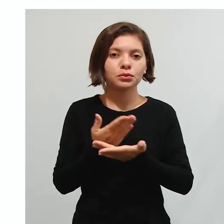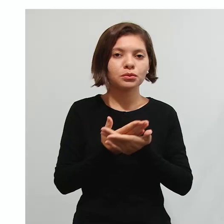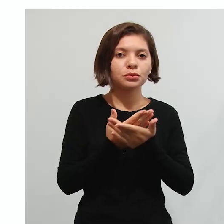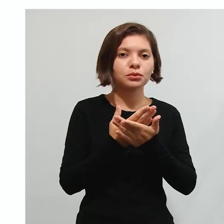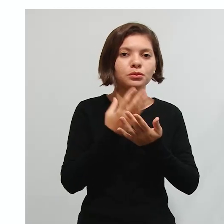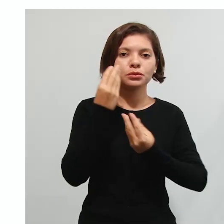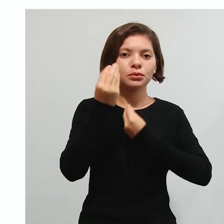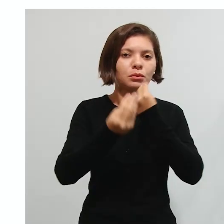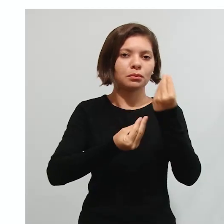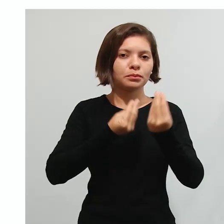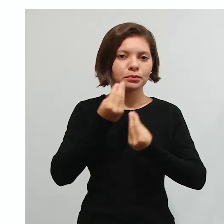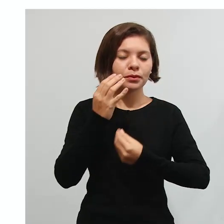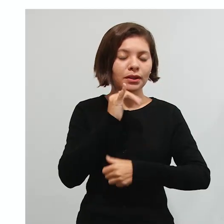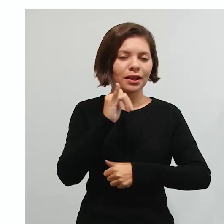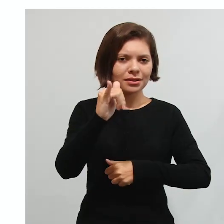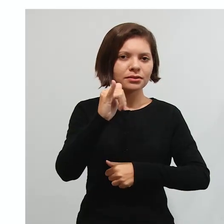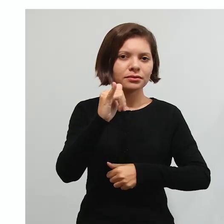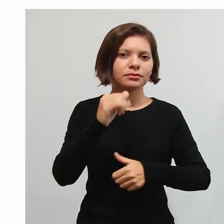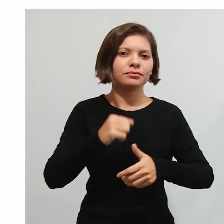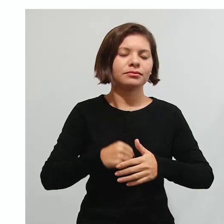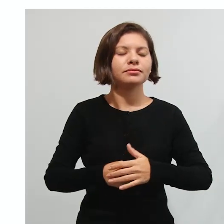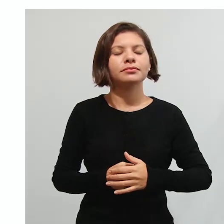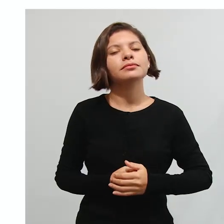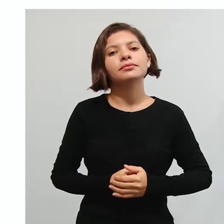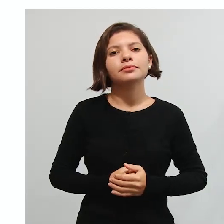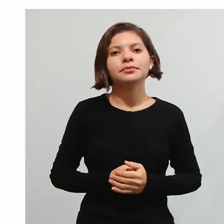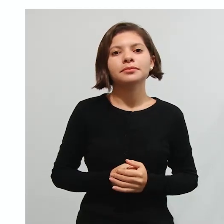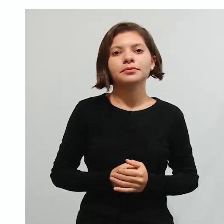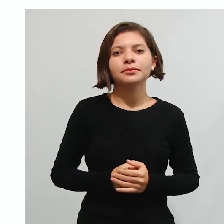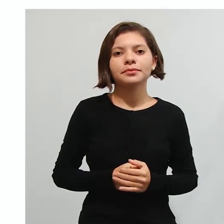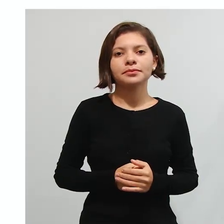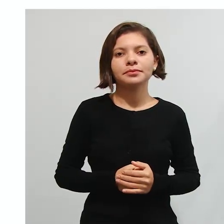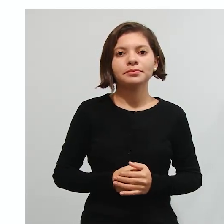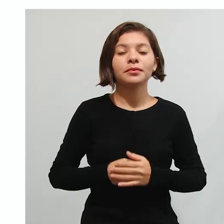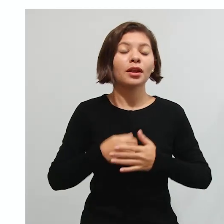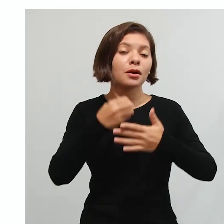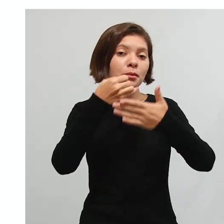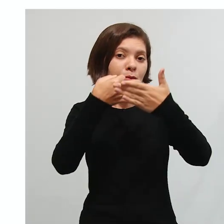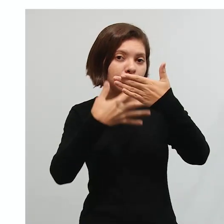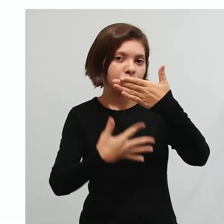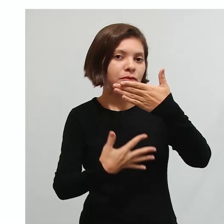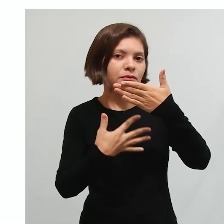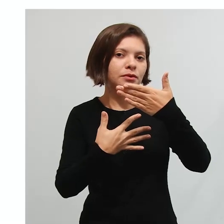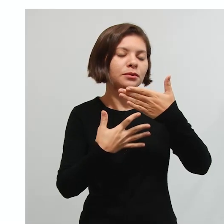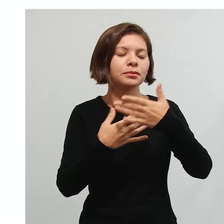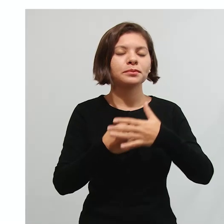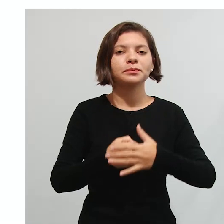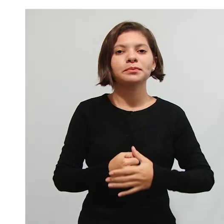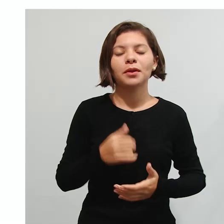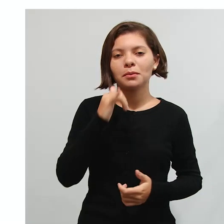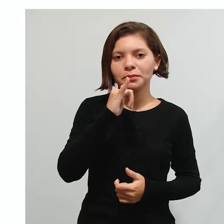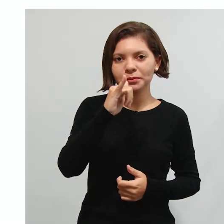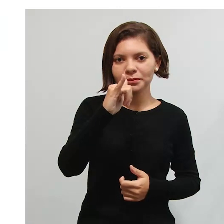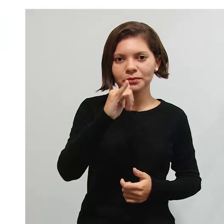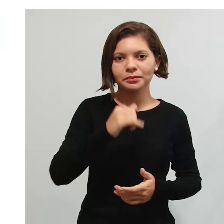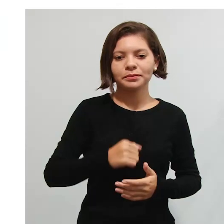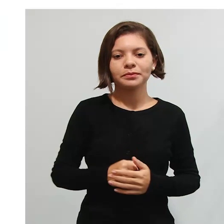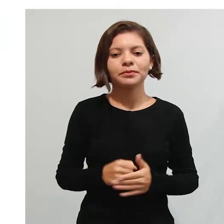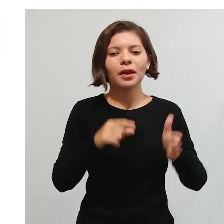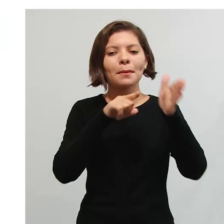eh através de de narração mesmo né ã de biografia ou de narração